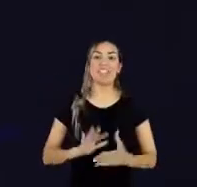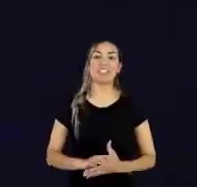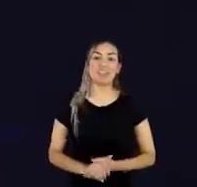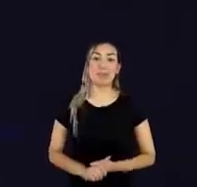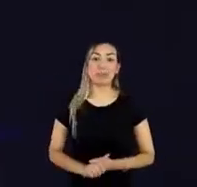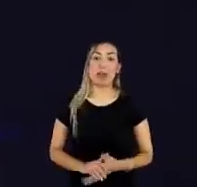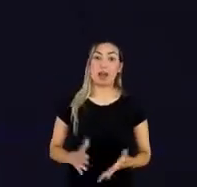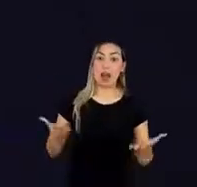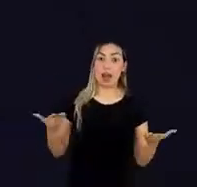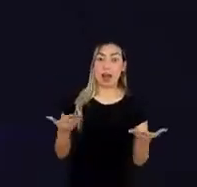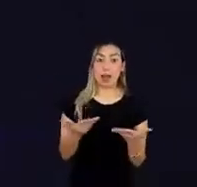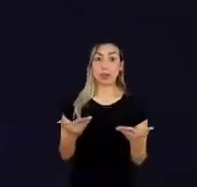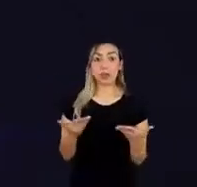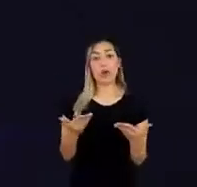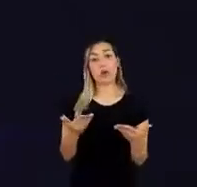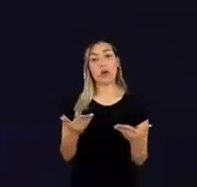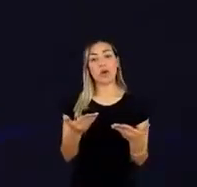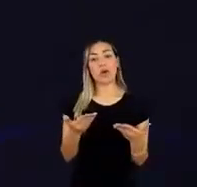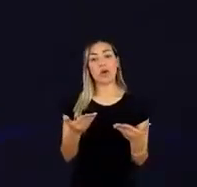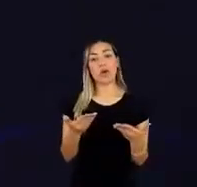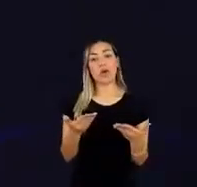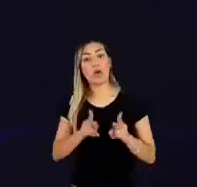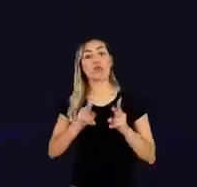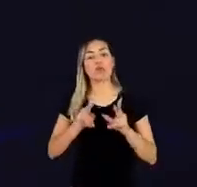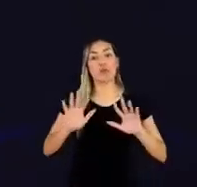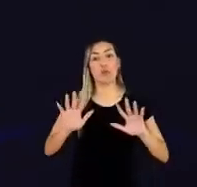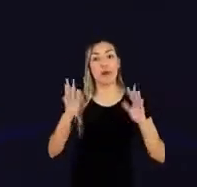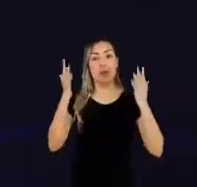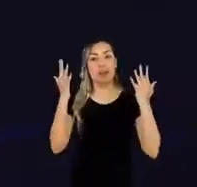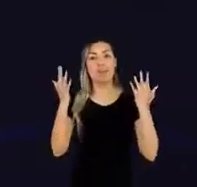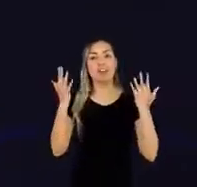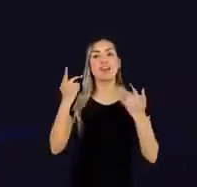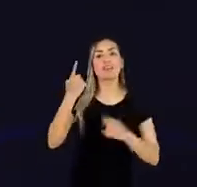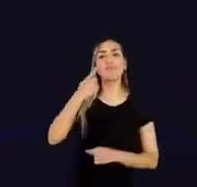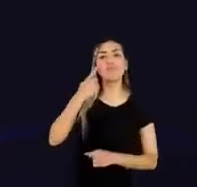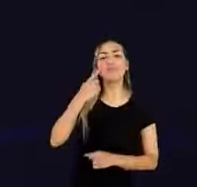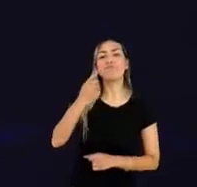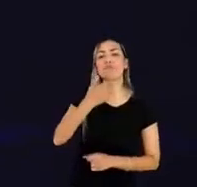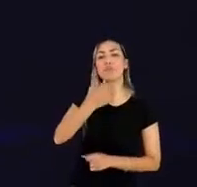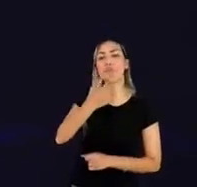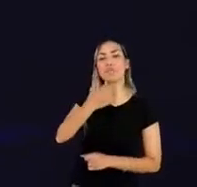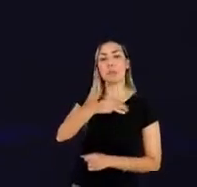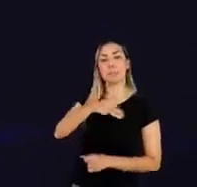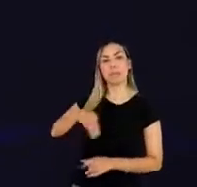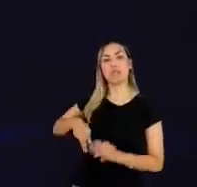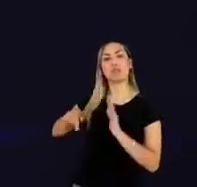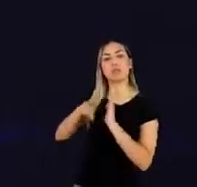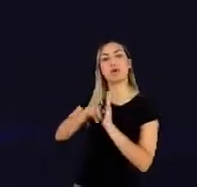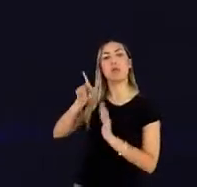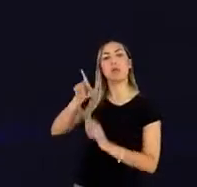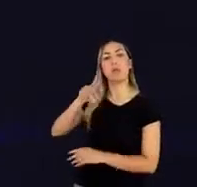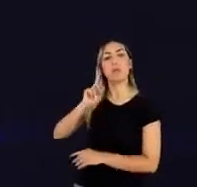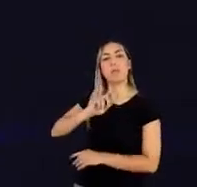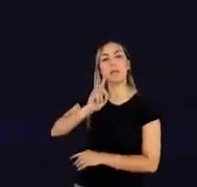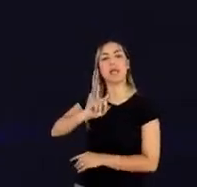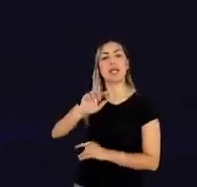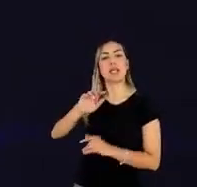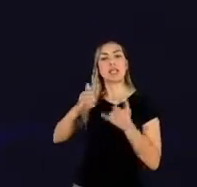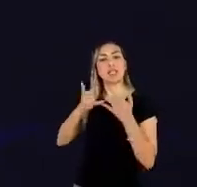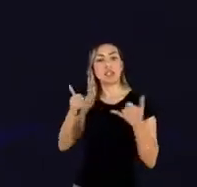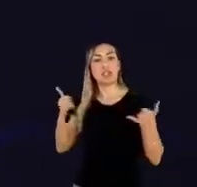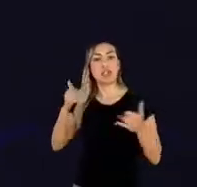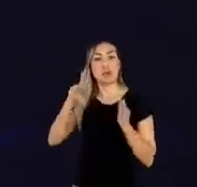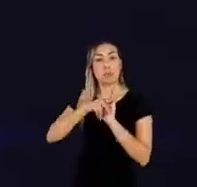continuidade ao nosso evento Vamos ouvir o ministro de Minas e energia do Brasil senhor Bento Albuquerque